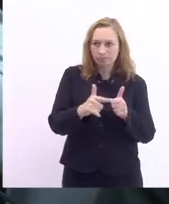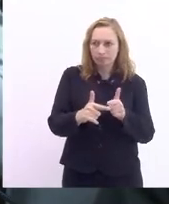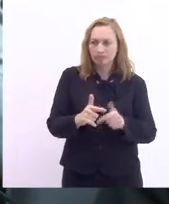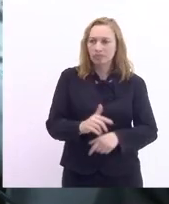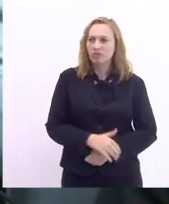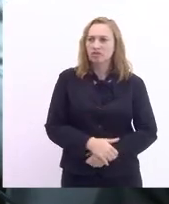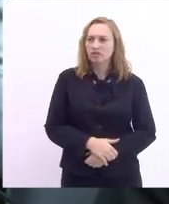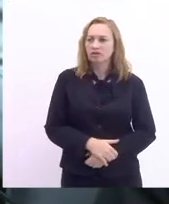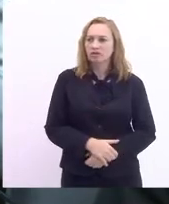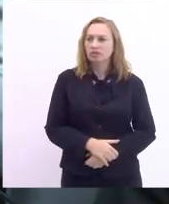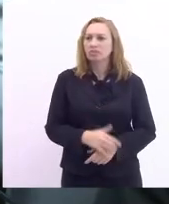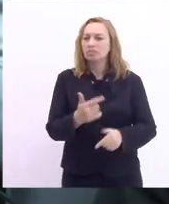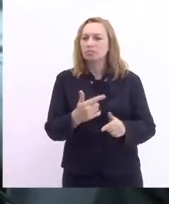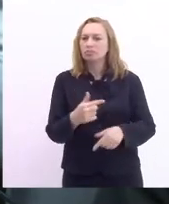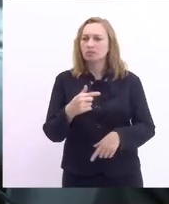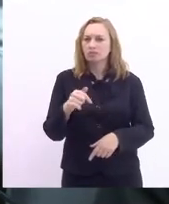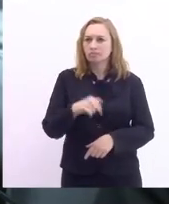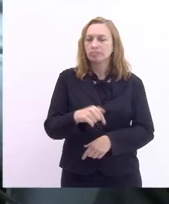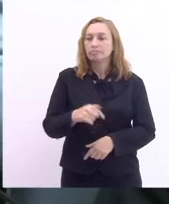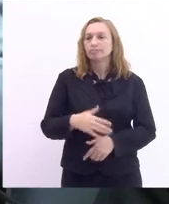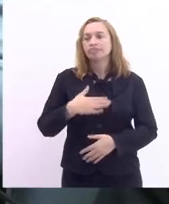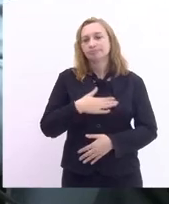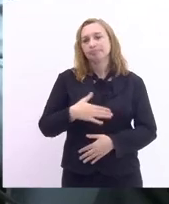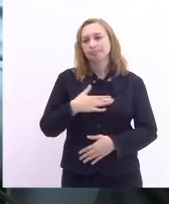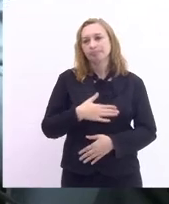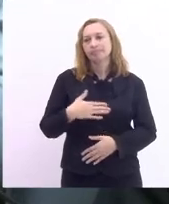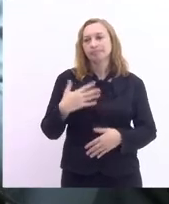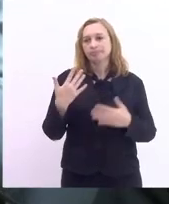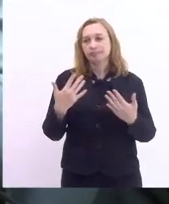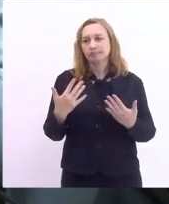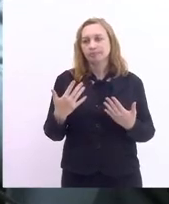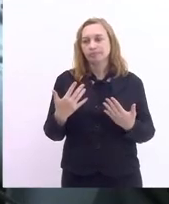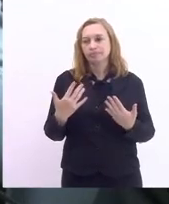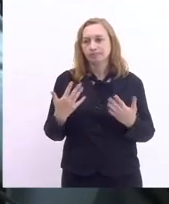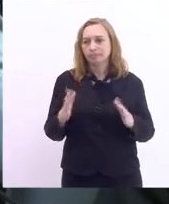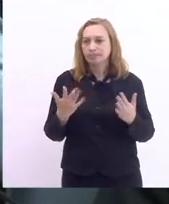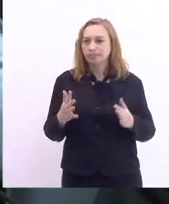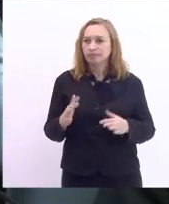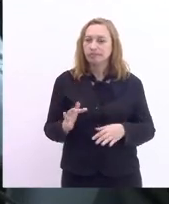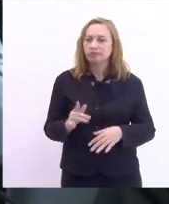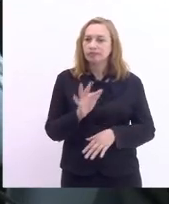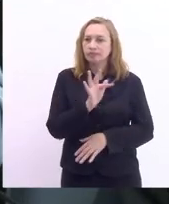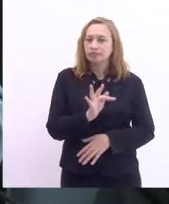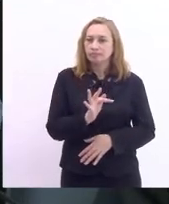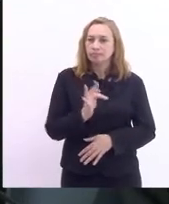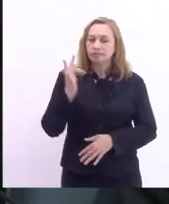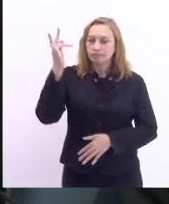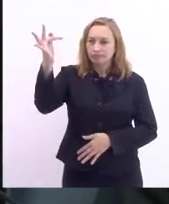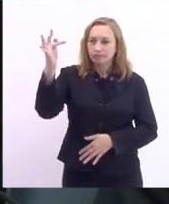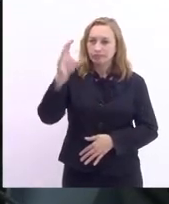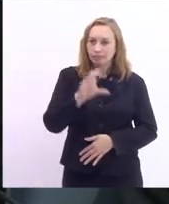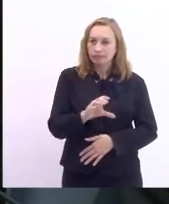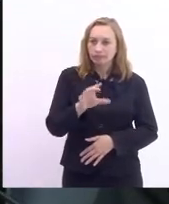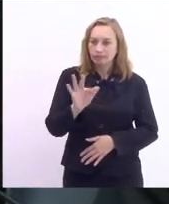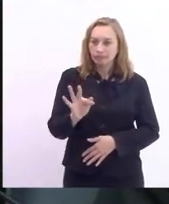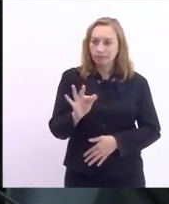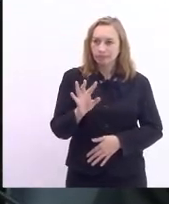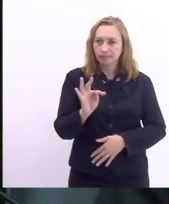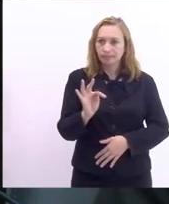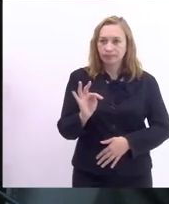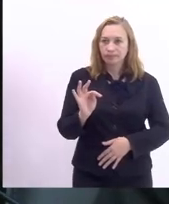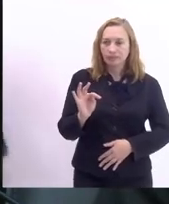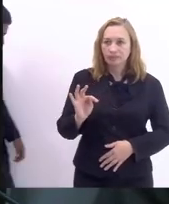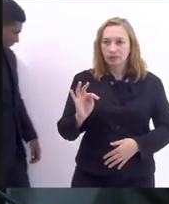listou diversos problemas aqui mas eu gostaria de saudar saudar o nosso futuro presidente do cft solomar